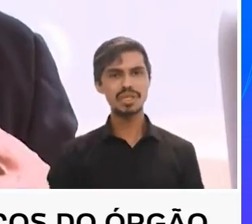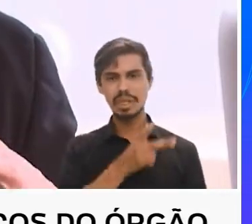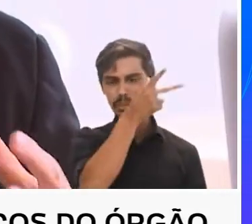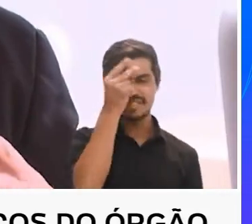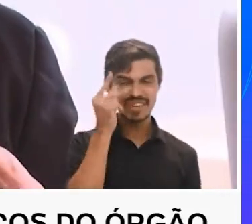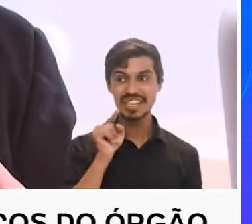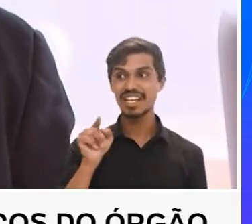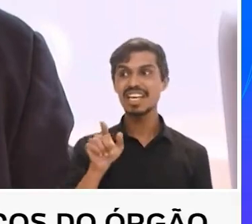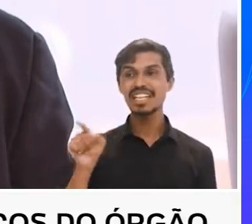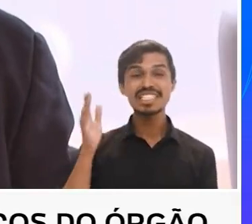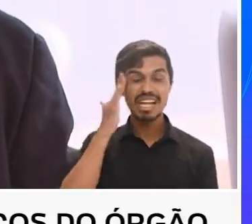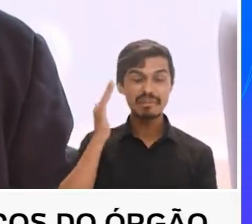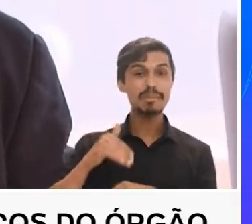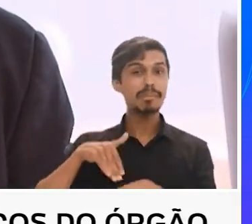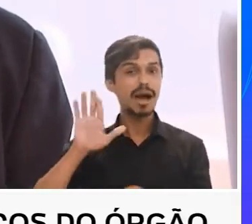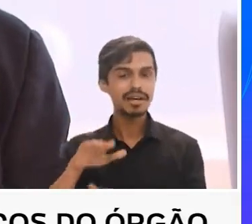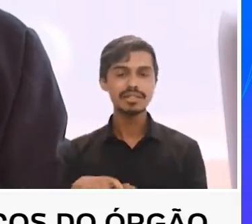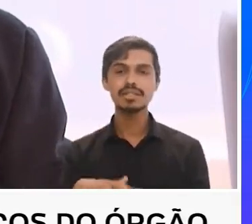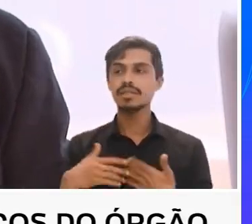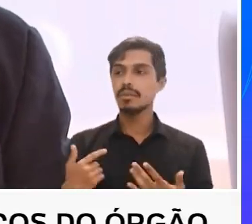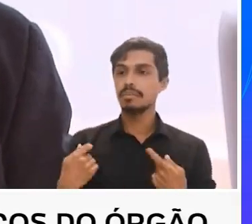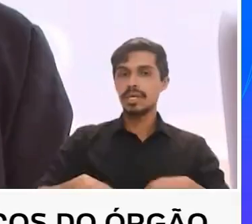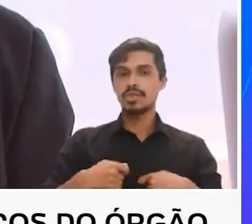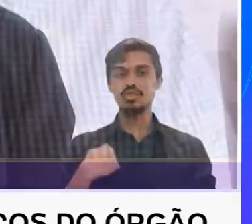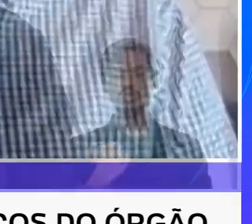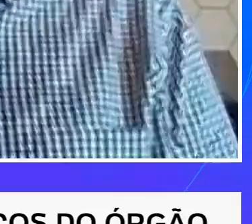de 2028. E aí, Felipe?